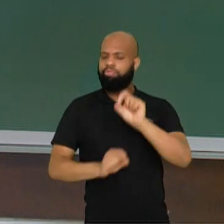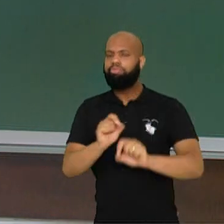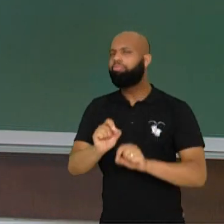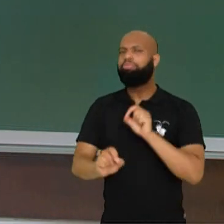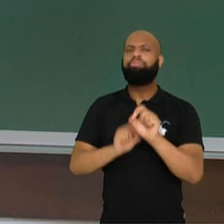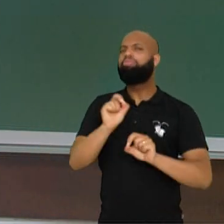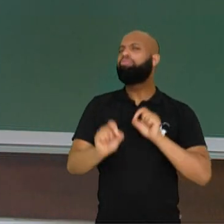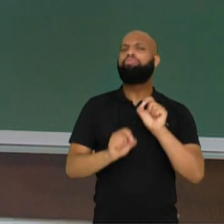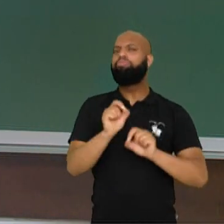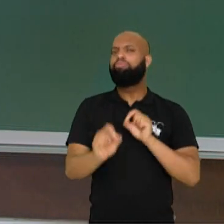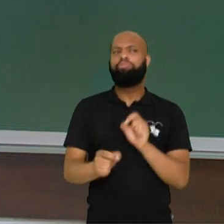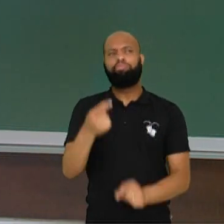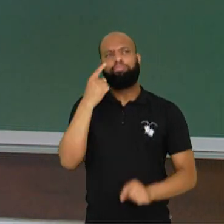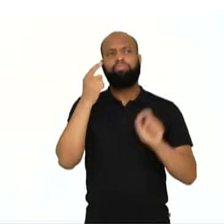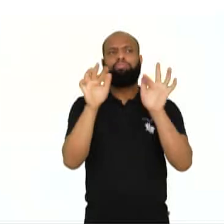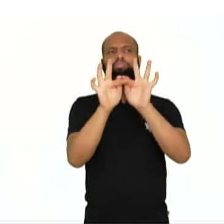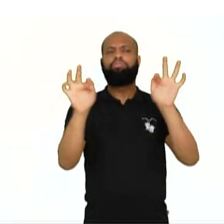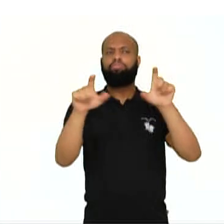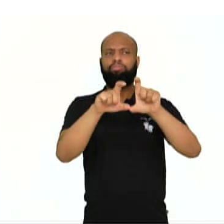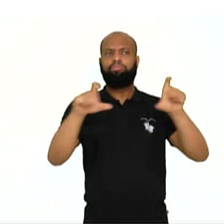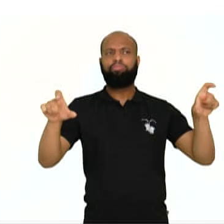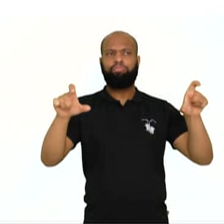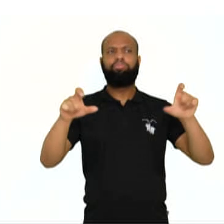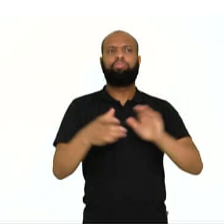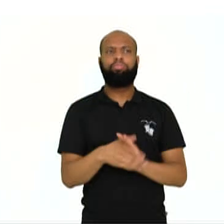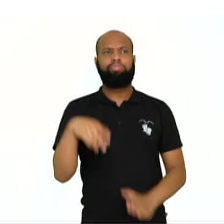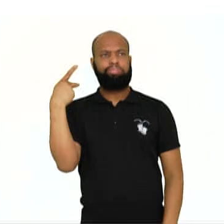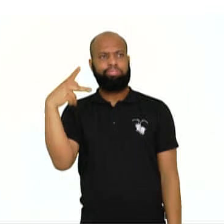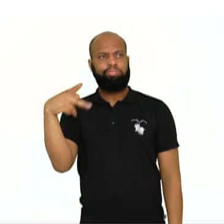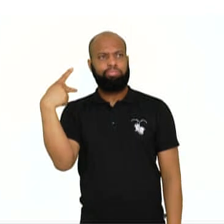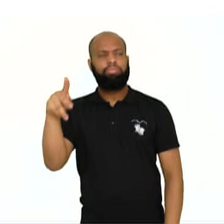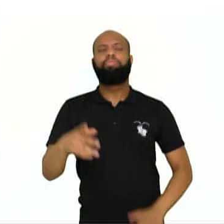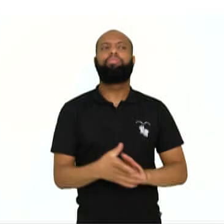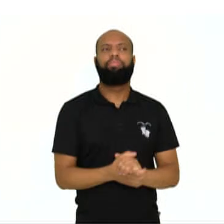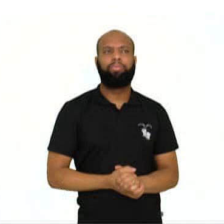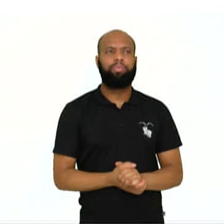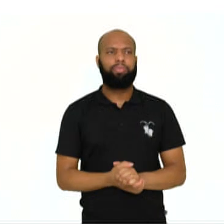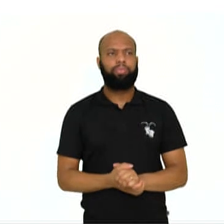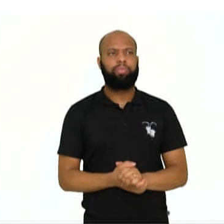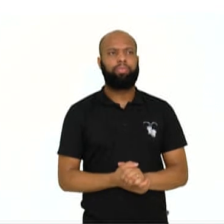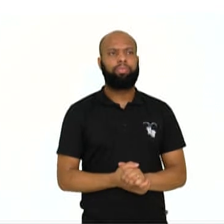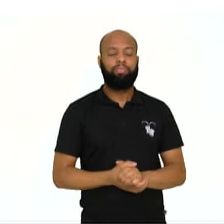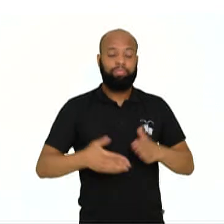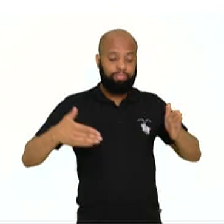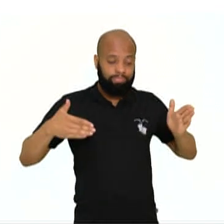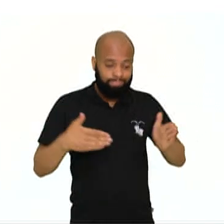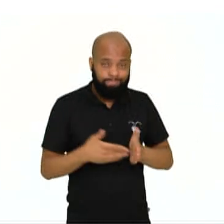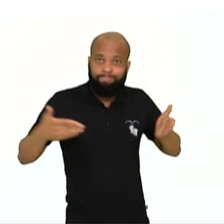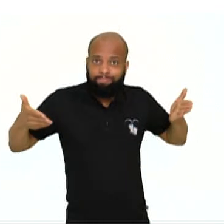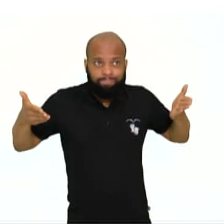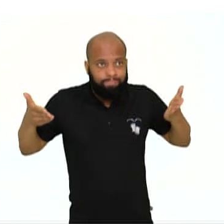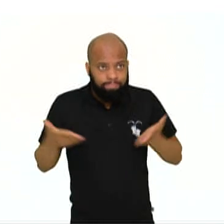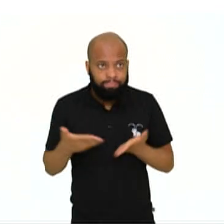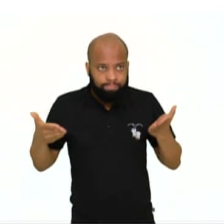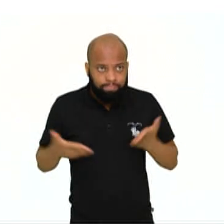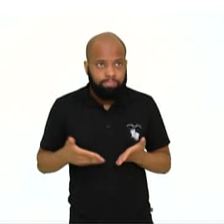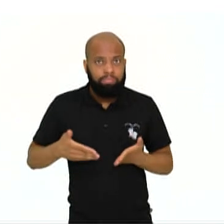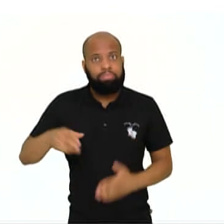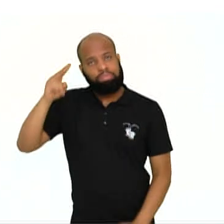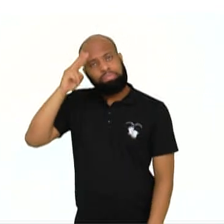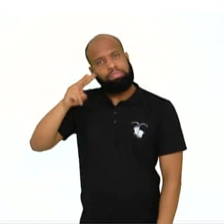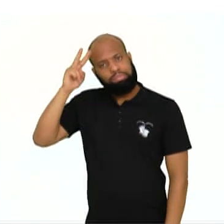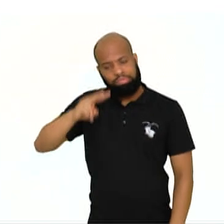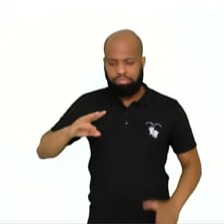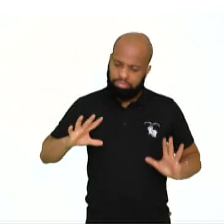são essas? Vejam essa frase aqui, emblemática da filosofia de Marx. Até hoje, a história